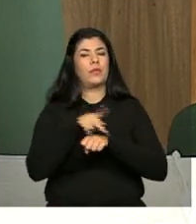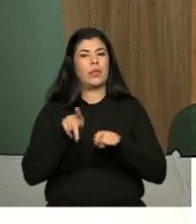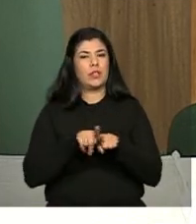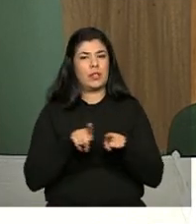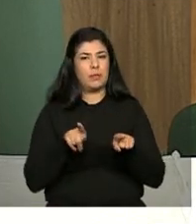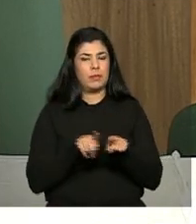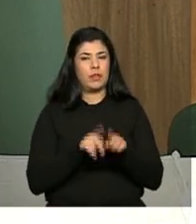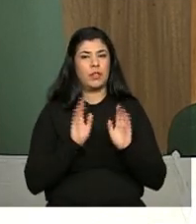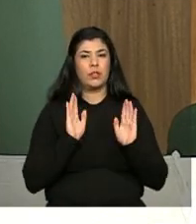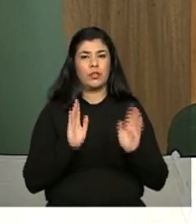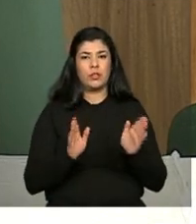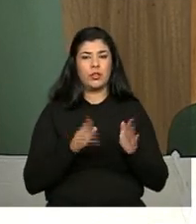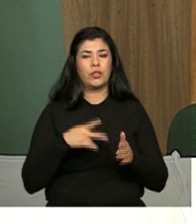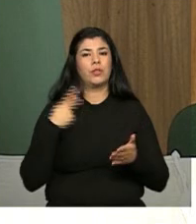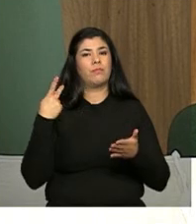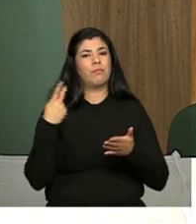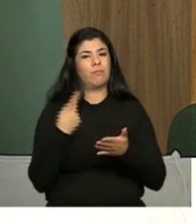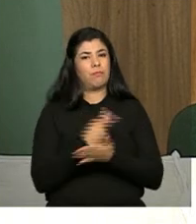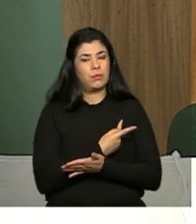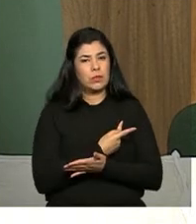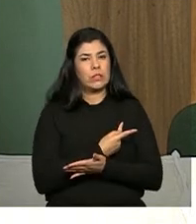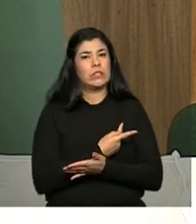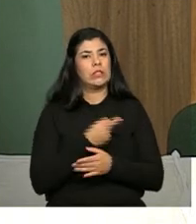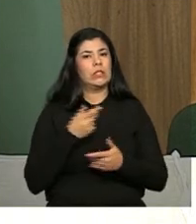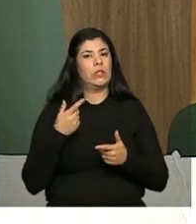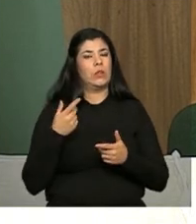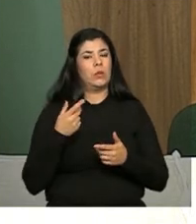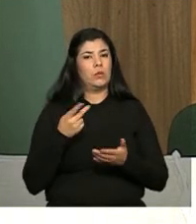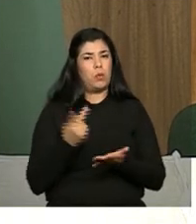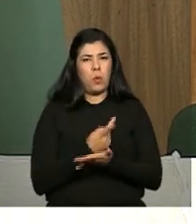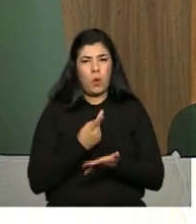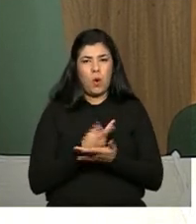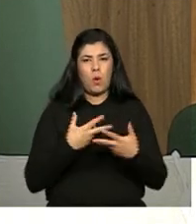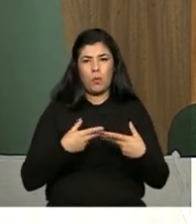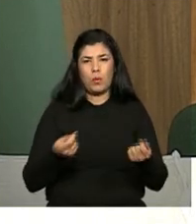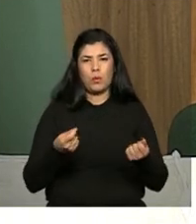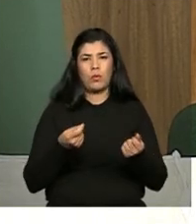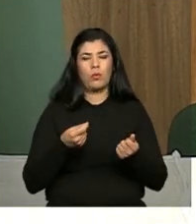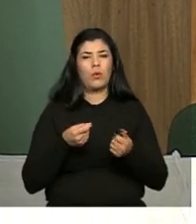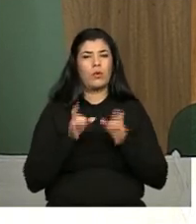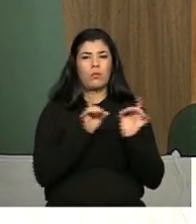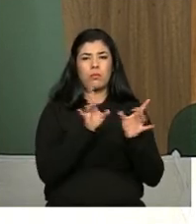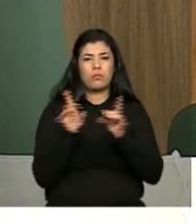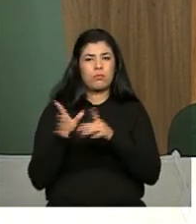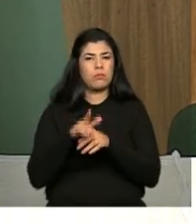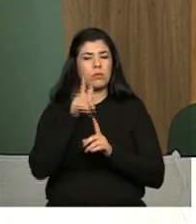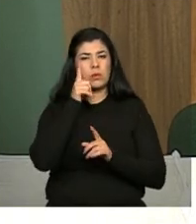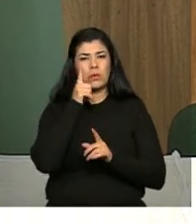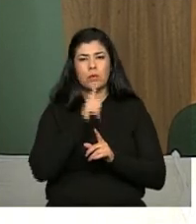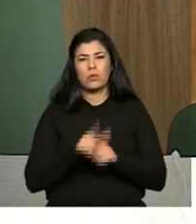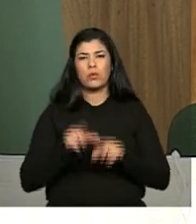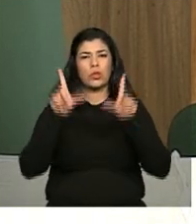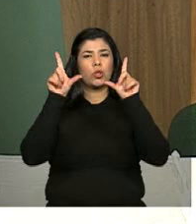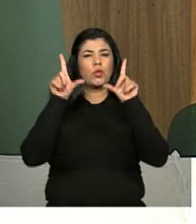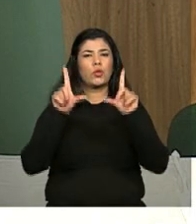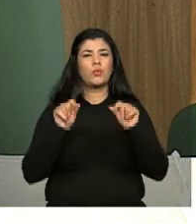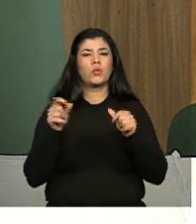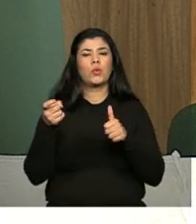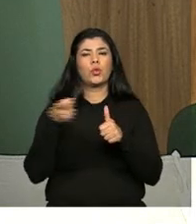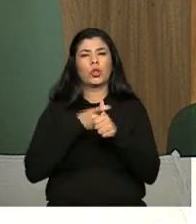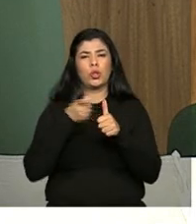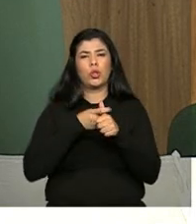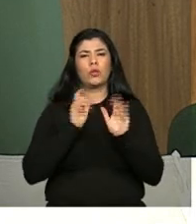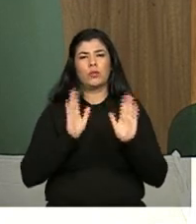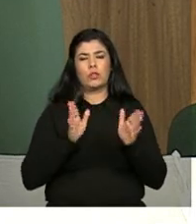Eles já cometeram erros o mercado não acompanhou Eu Me Lembro uma vez que rebaixou a dívida americana por exemplo uma das